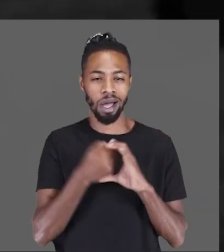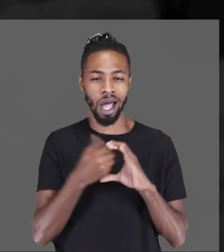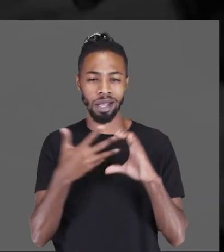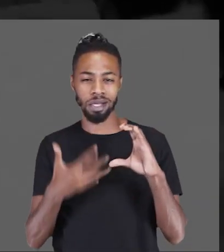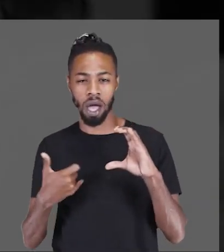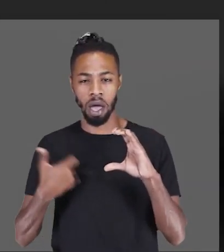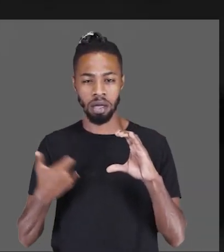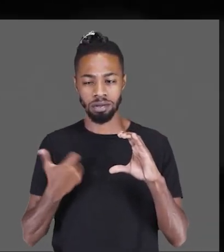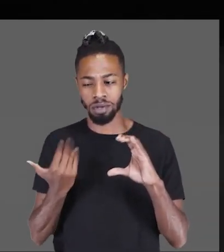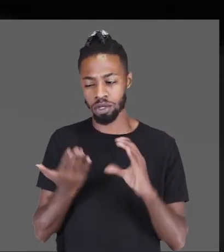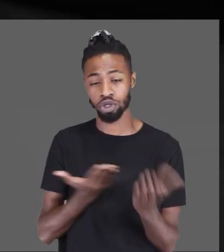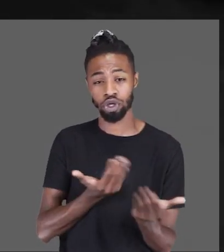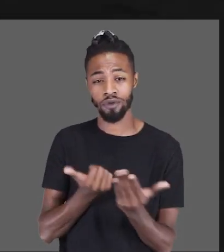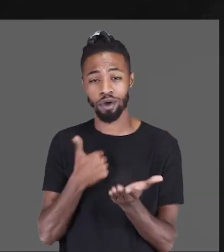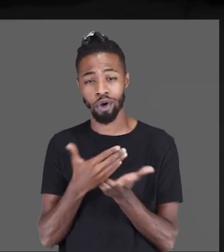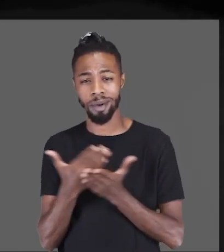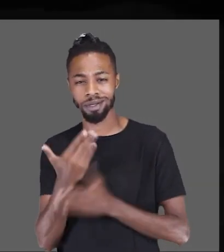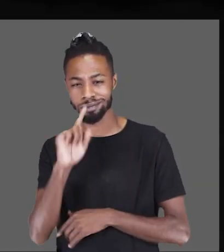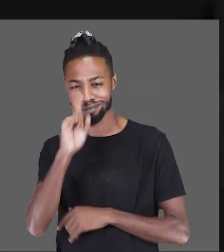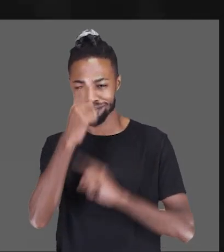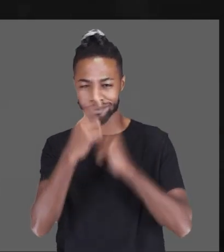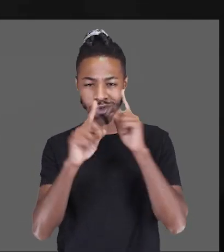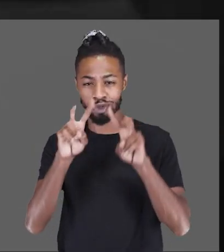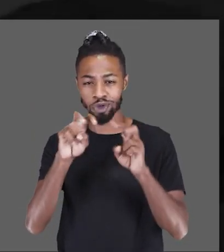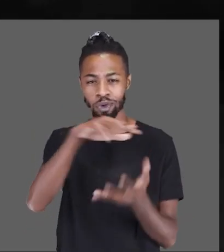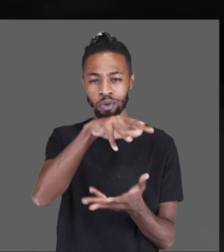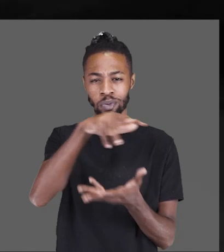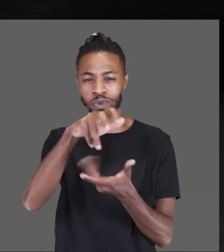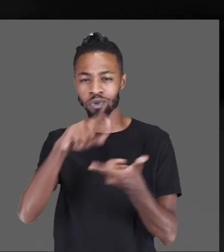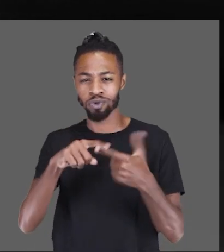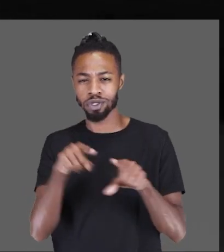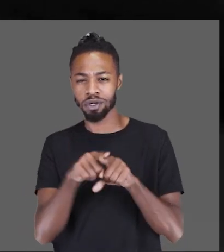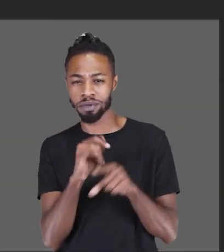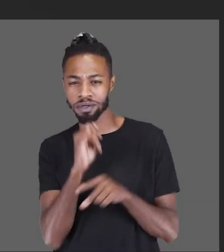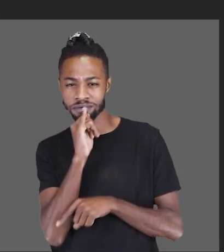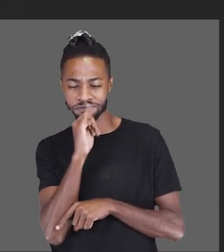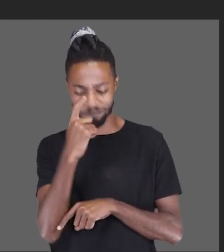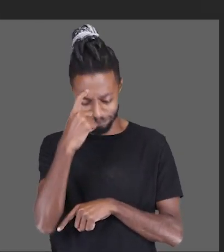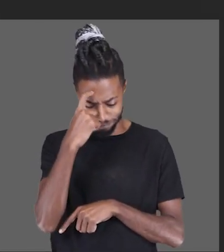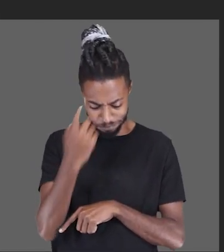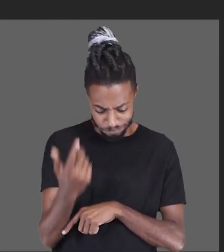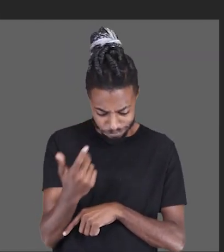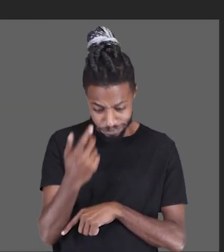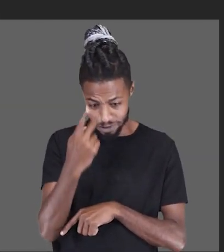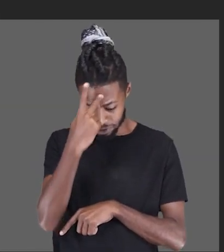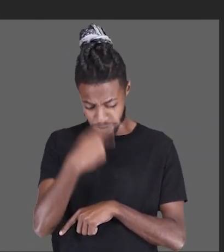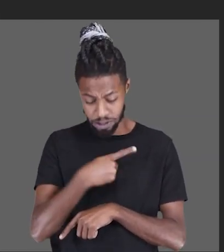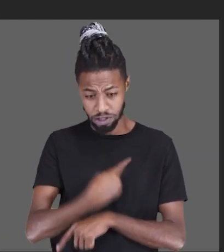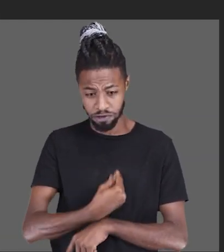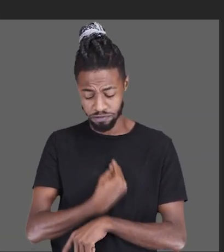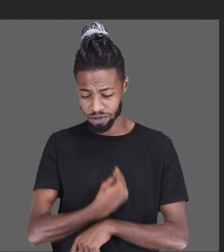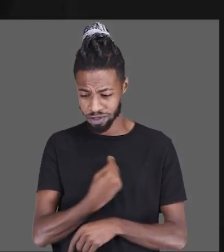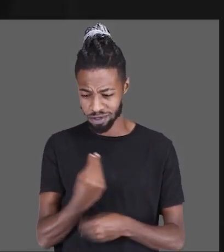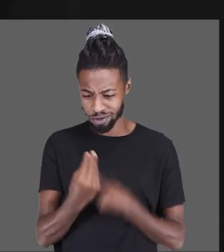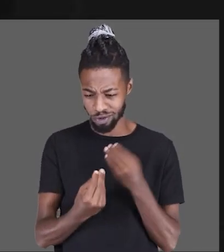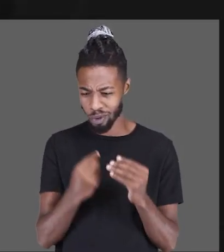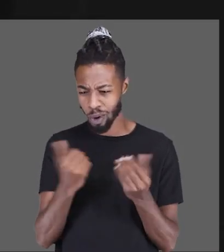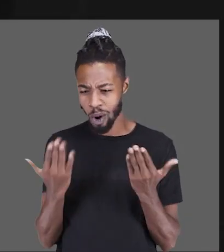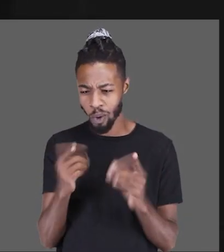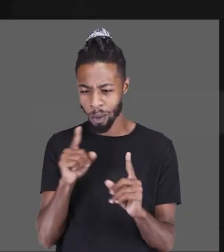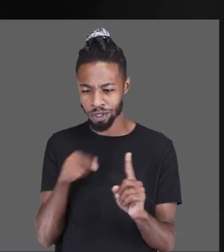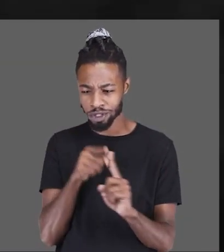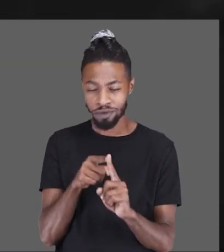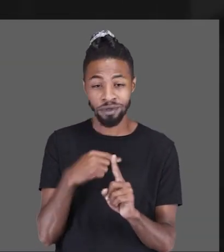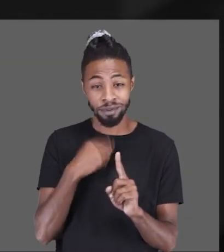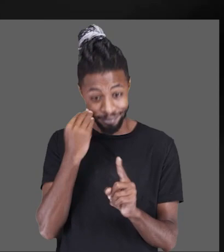É natural que, com todas as características da idade, o jovem comece a questionar o mundo, buscar um sentido para a sua realidade e estabelecer